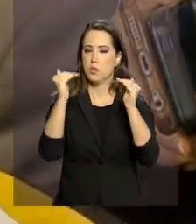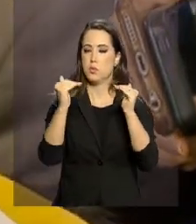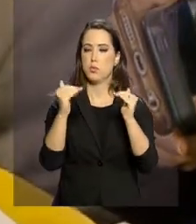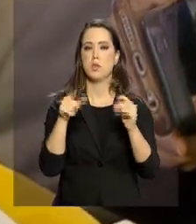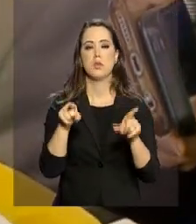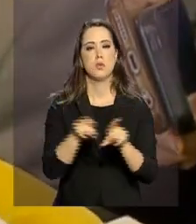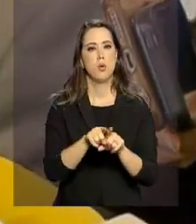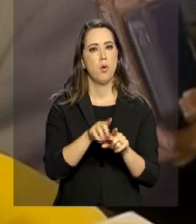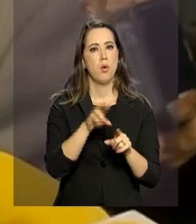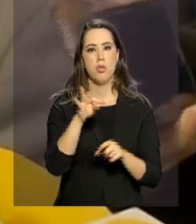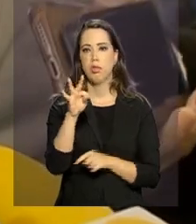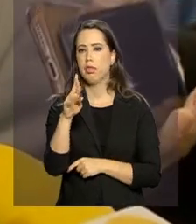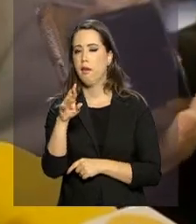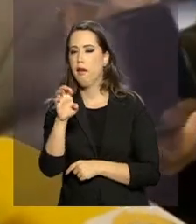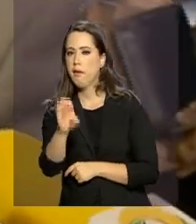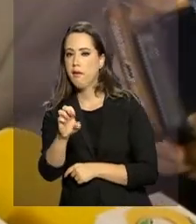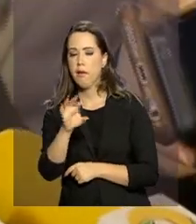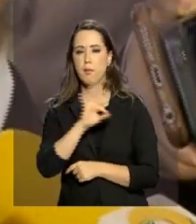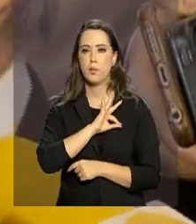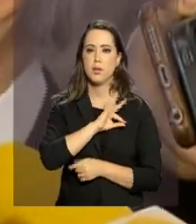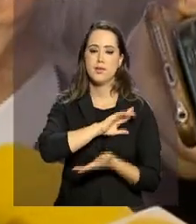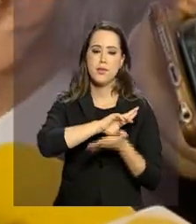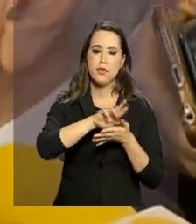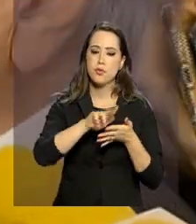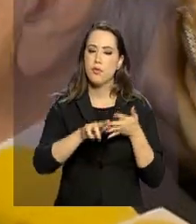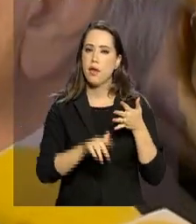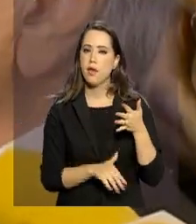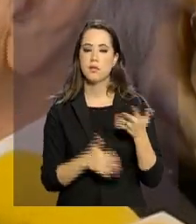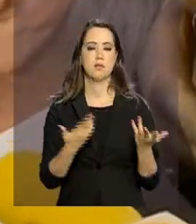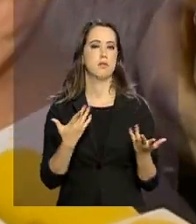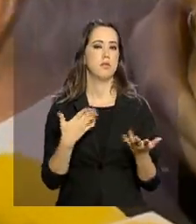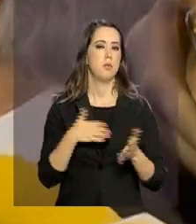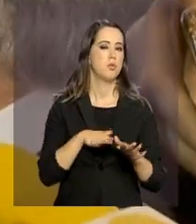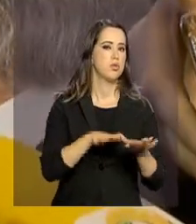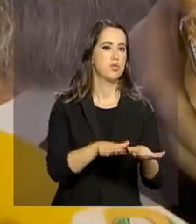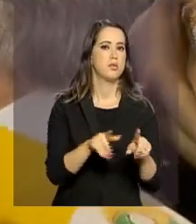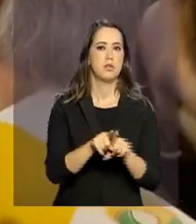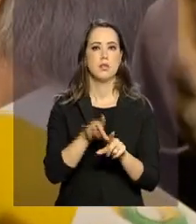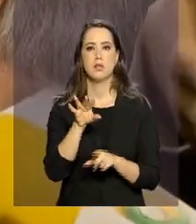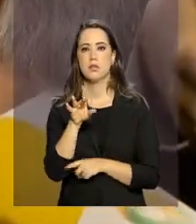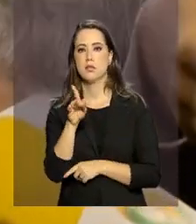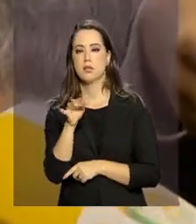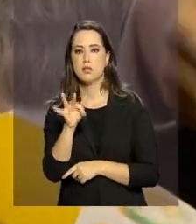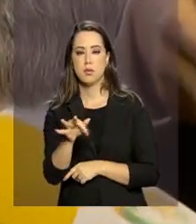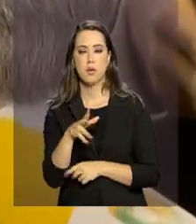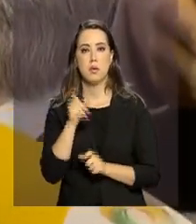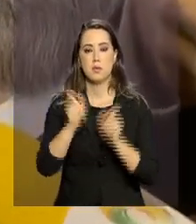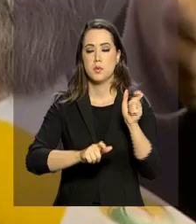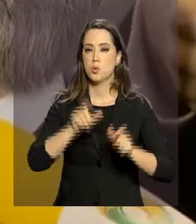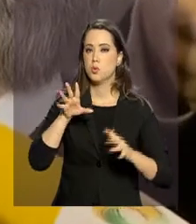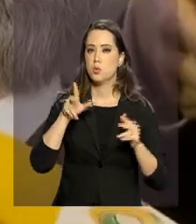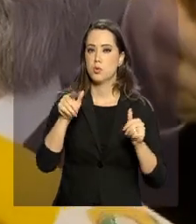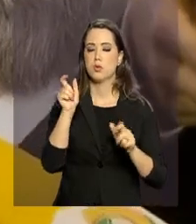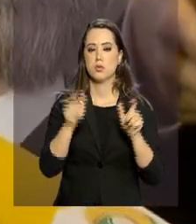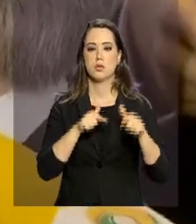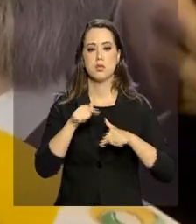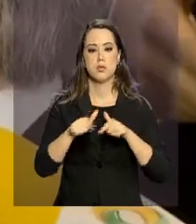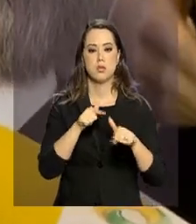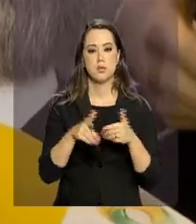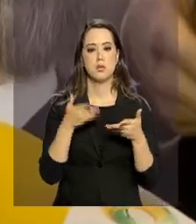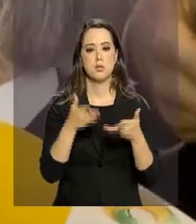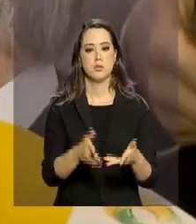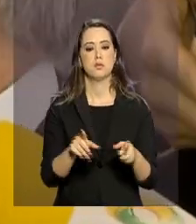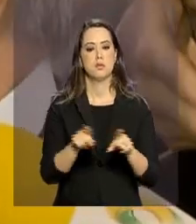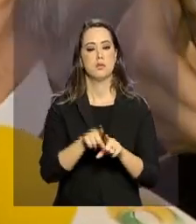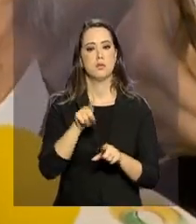eleitorais na polícia civil polícia militar polícia rodoviária federal e da polícia federal é dos agentes todos que trabalharam nesta